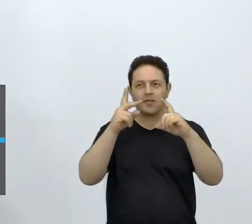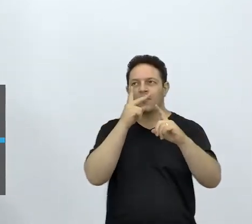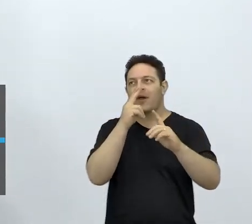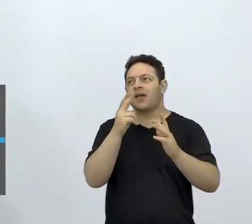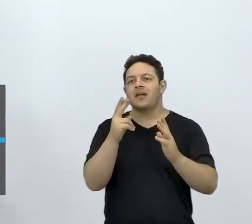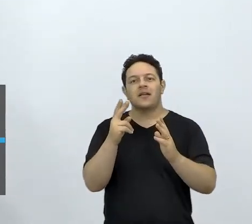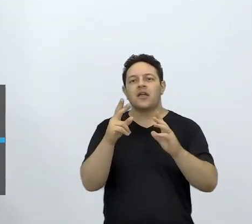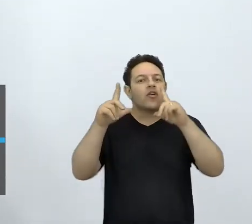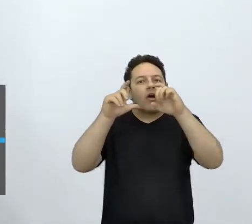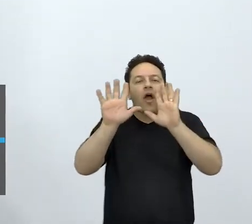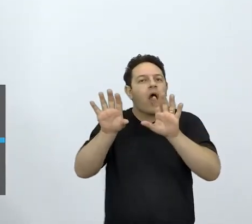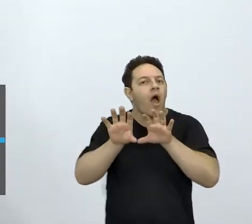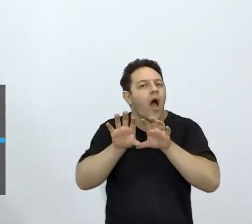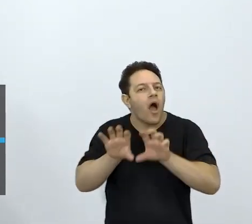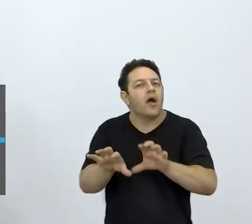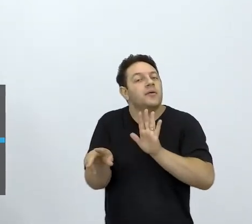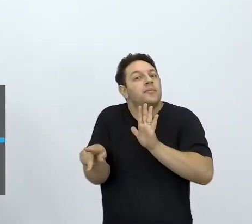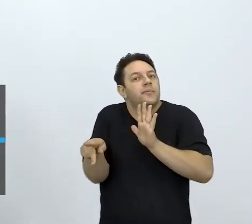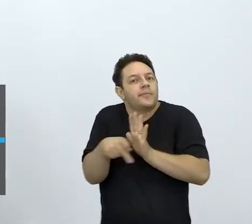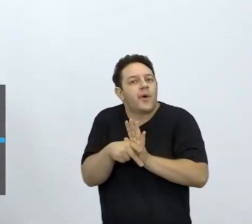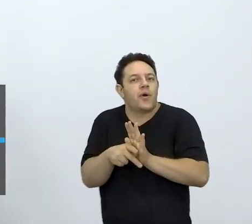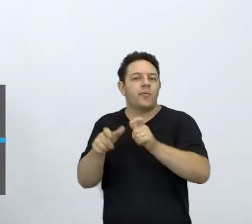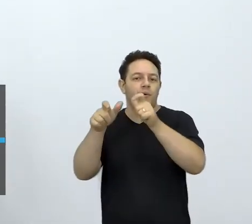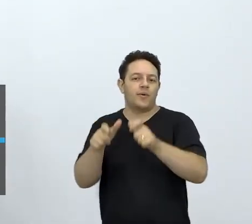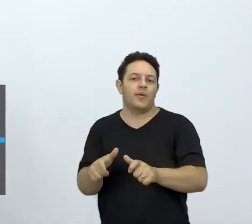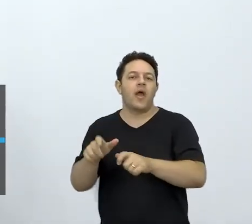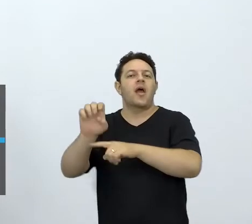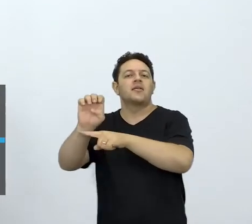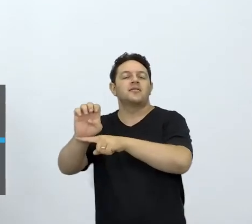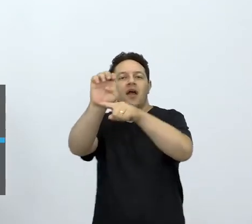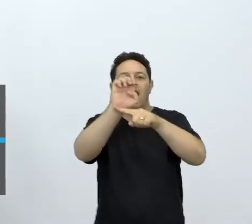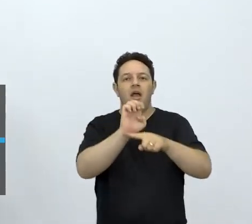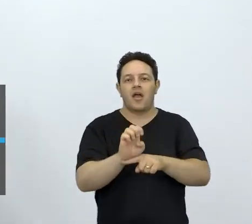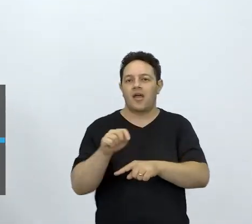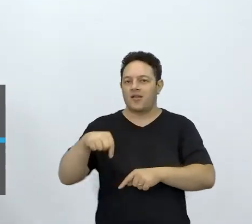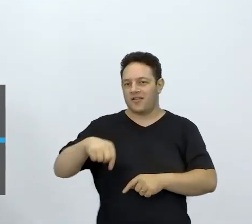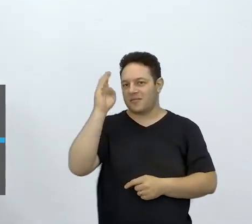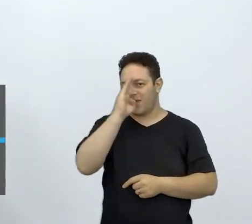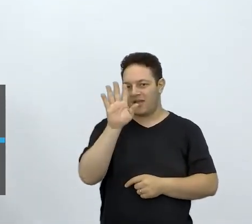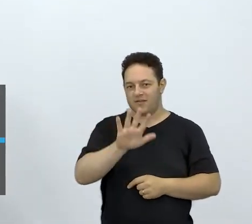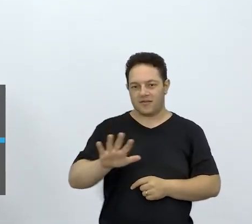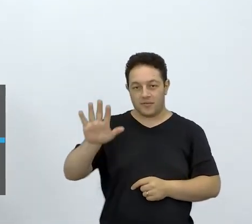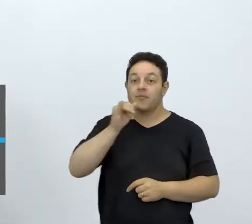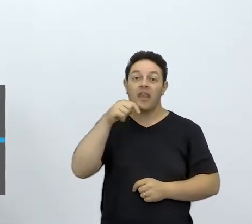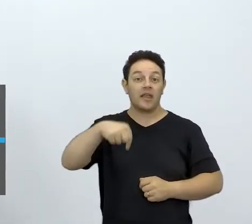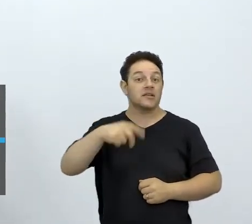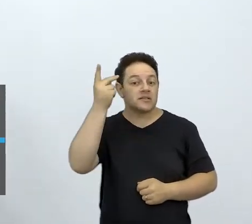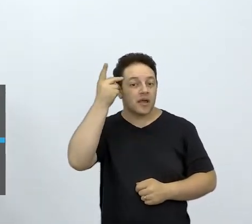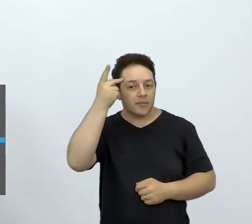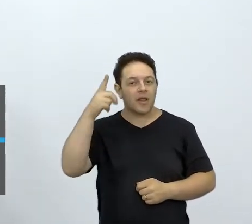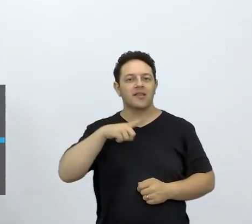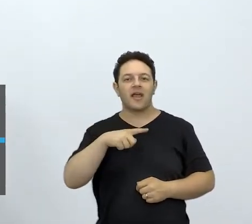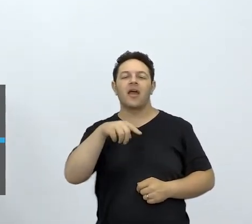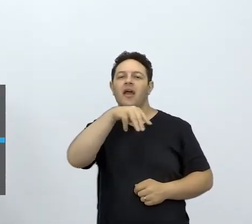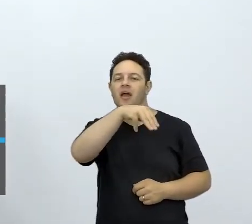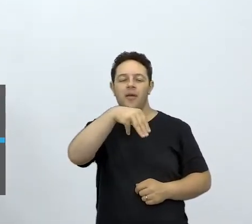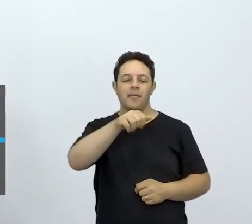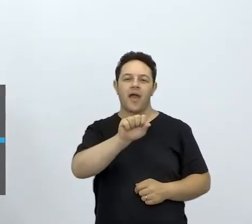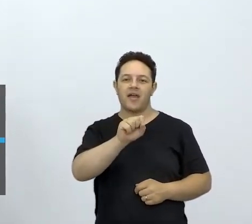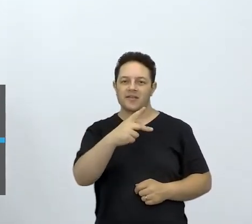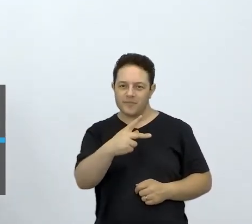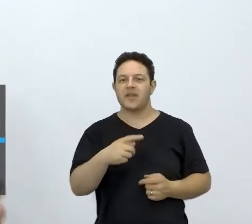muito características de determinados estados, cidades, né? Aqui em São Paulo tem o MASP, tem o